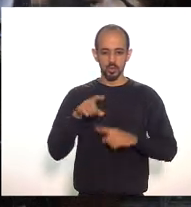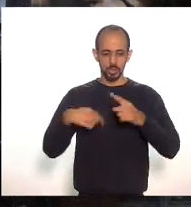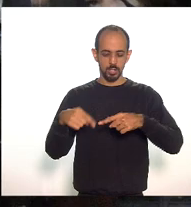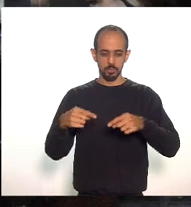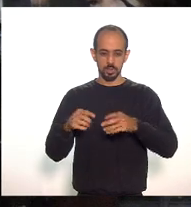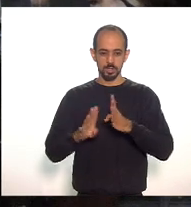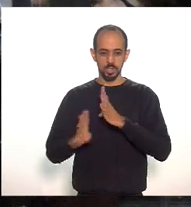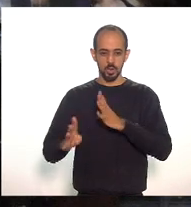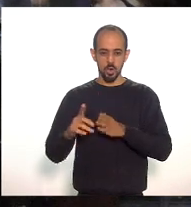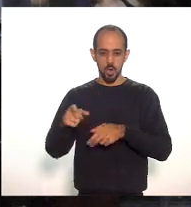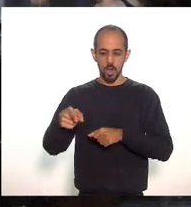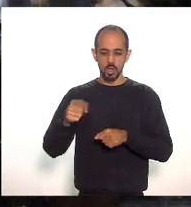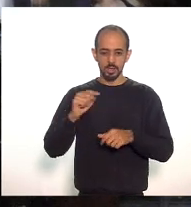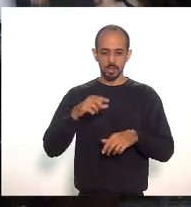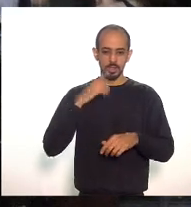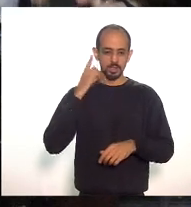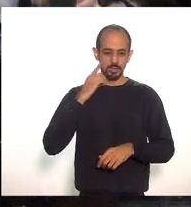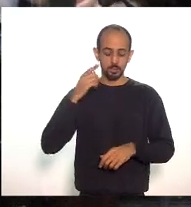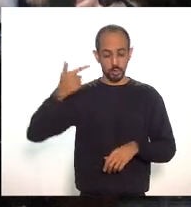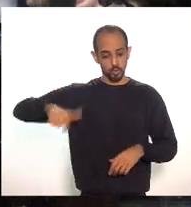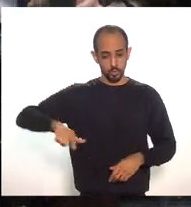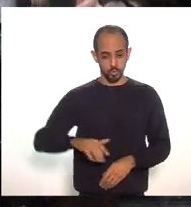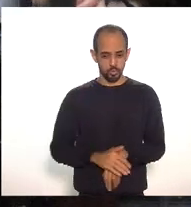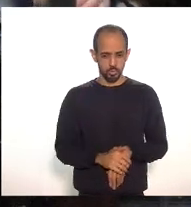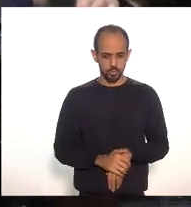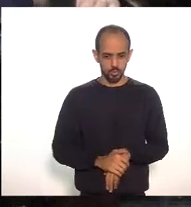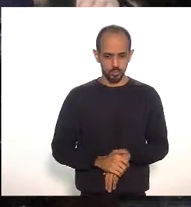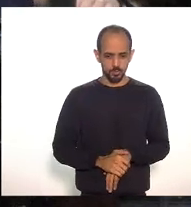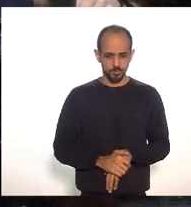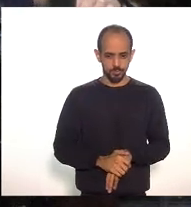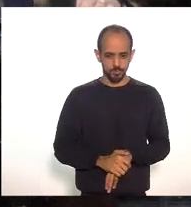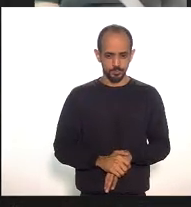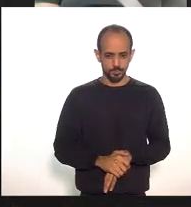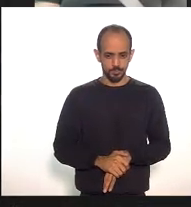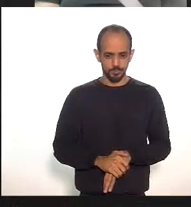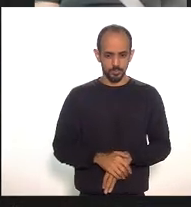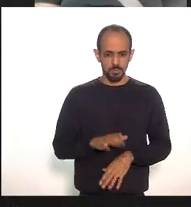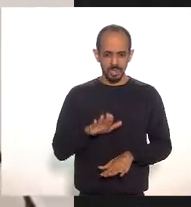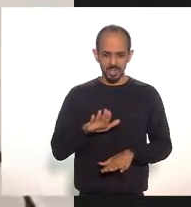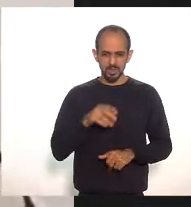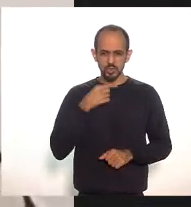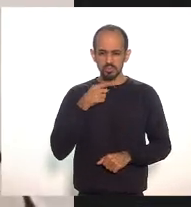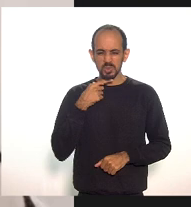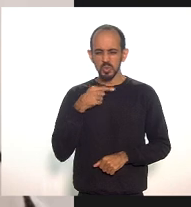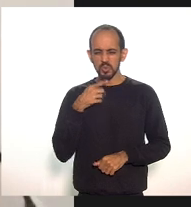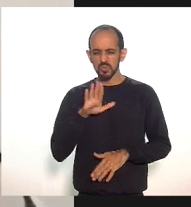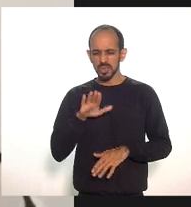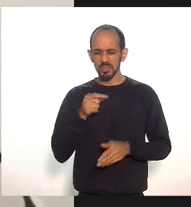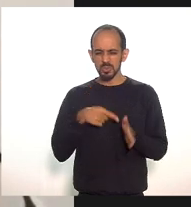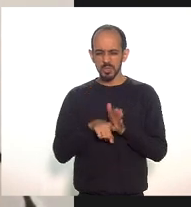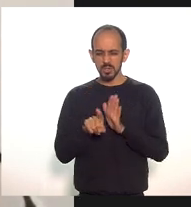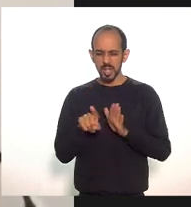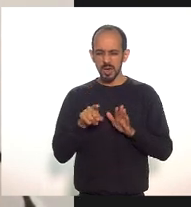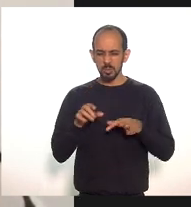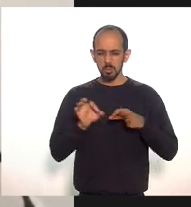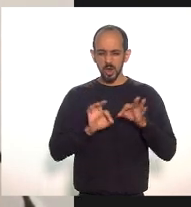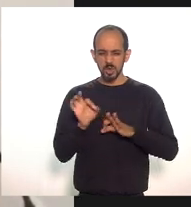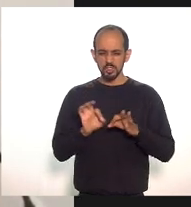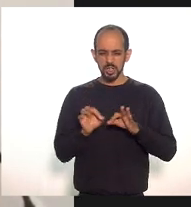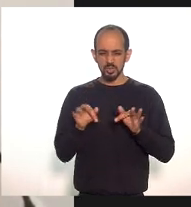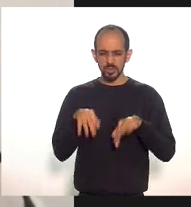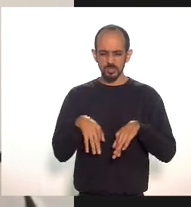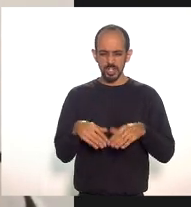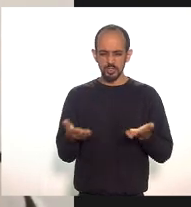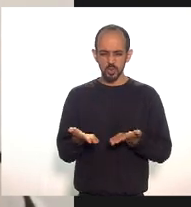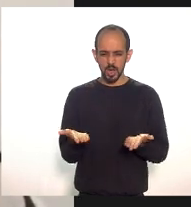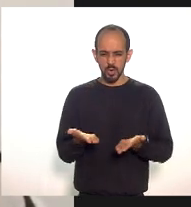ordem para as deputadas e deputados Rodrigo seu presidente só uma dúvida o projeto que vossa excelência cantora e